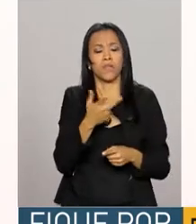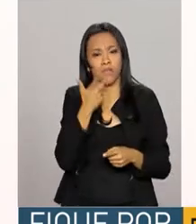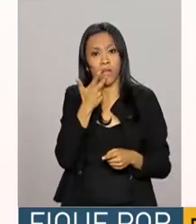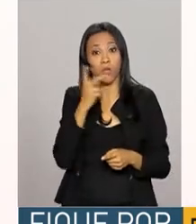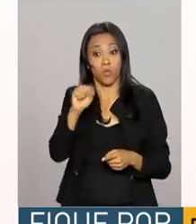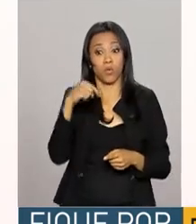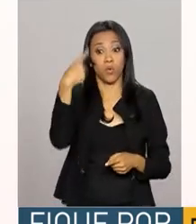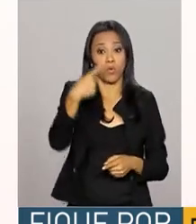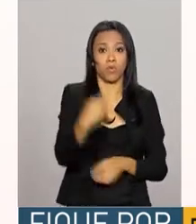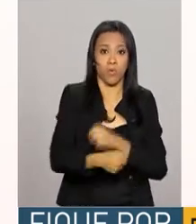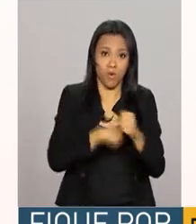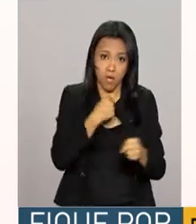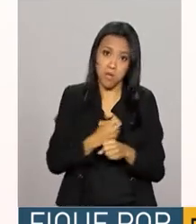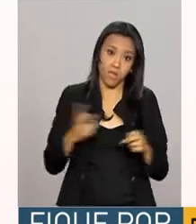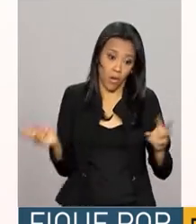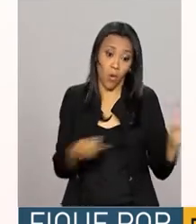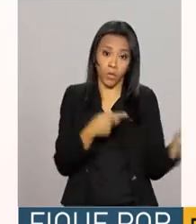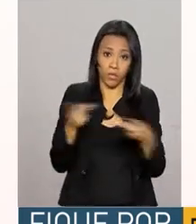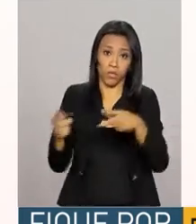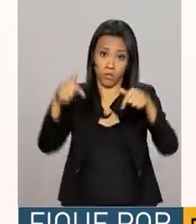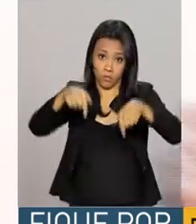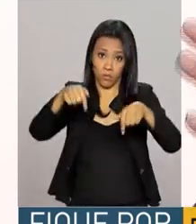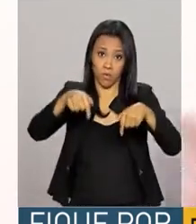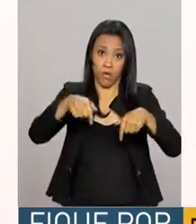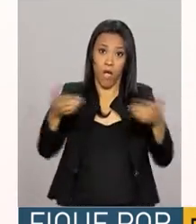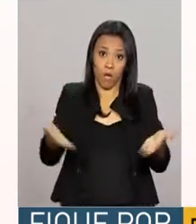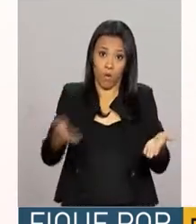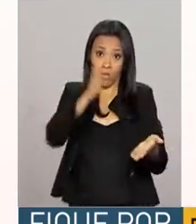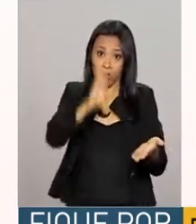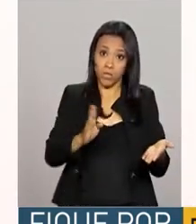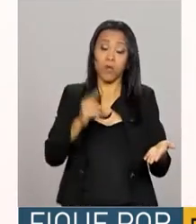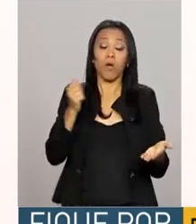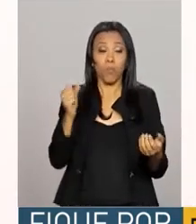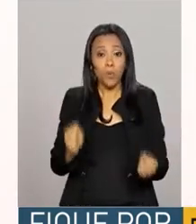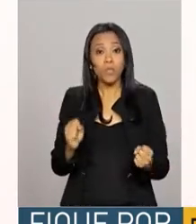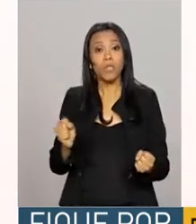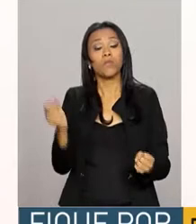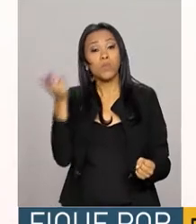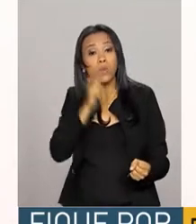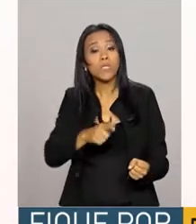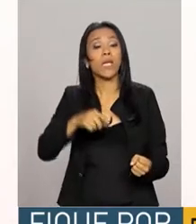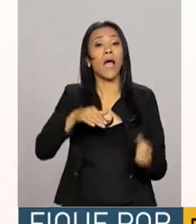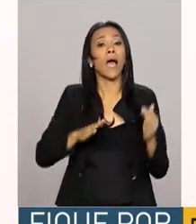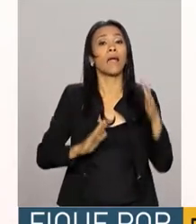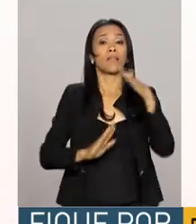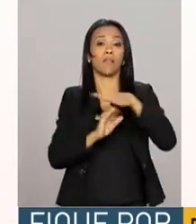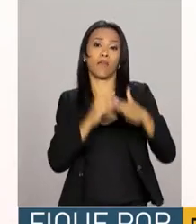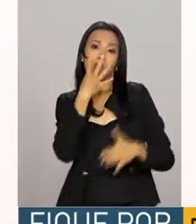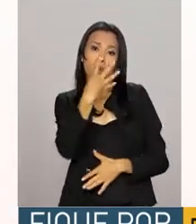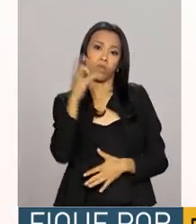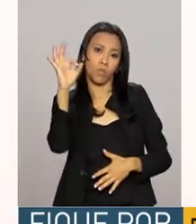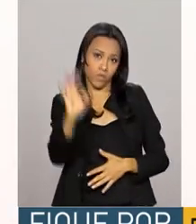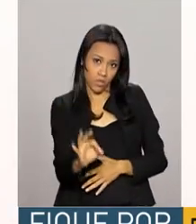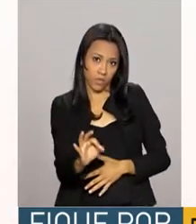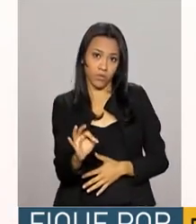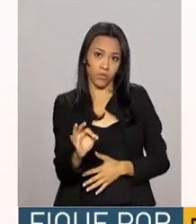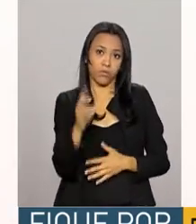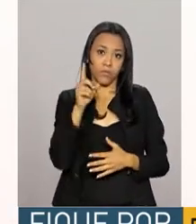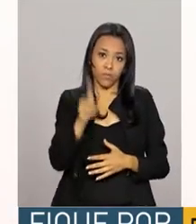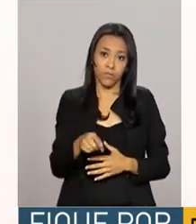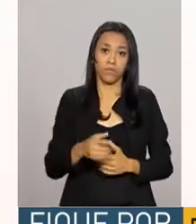que vem em face do que vem acontecendo agora nós podemos chegar até 4% do pib essa foi a fala do luiz carlos mendonça de barros